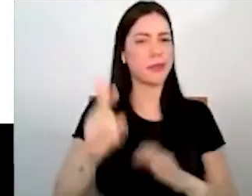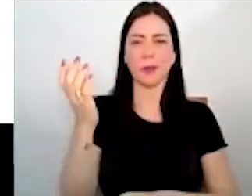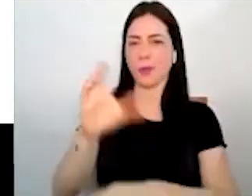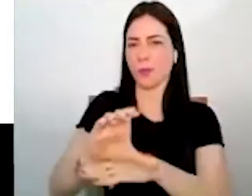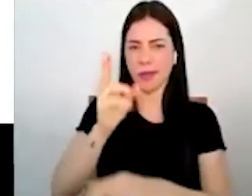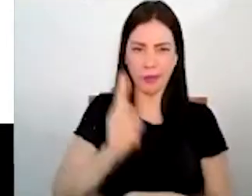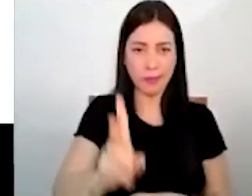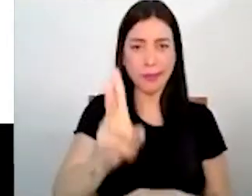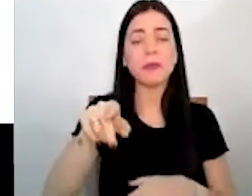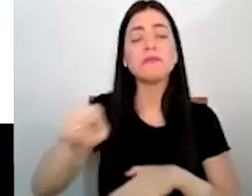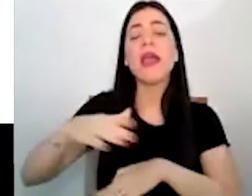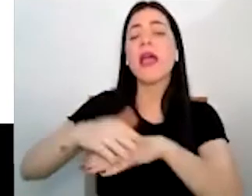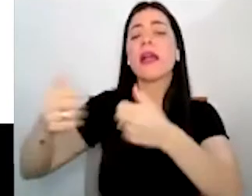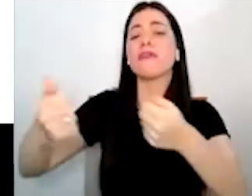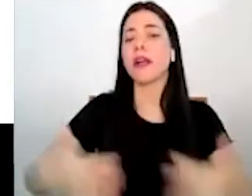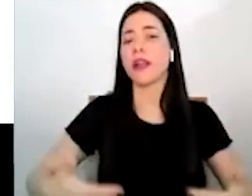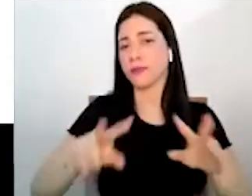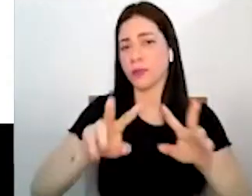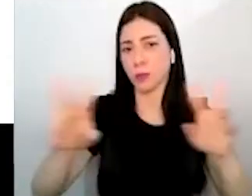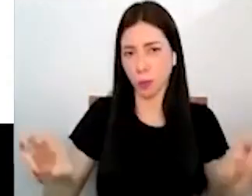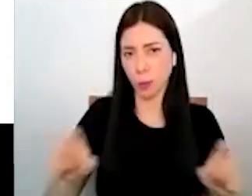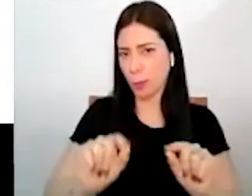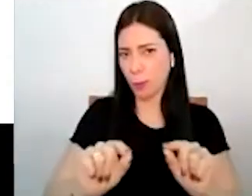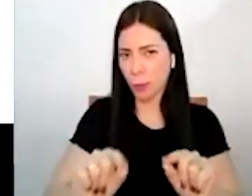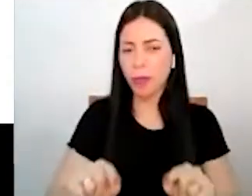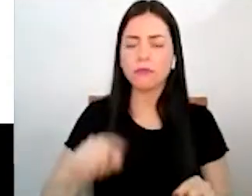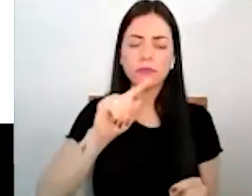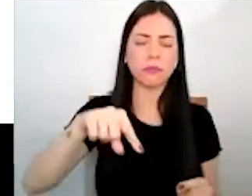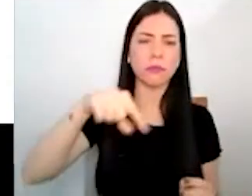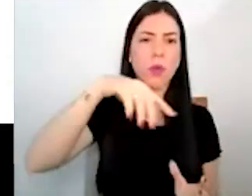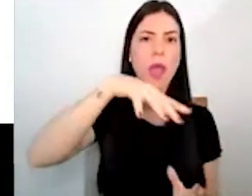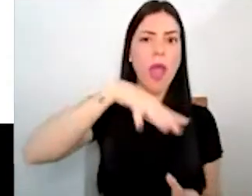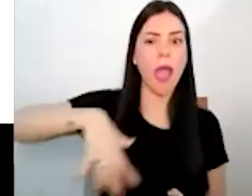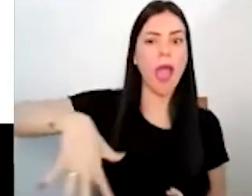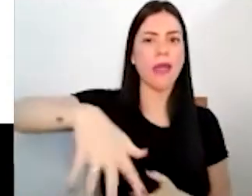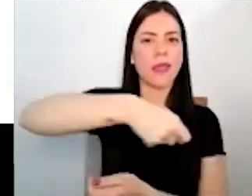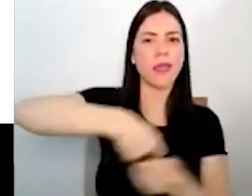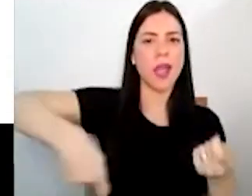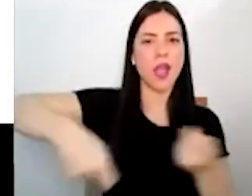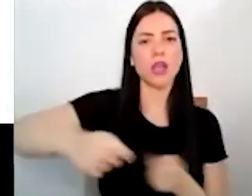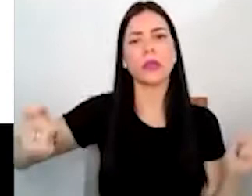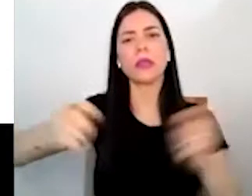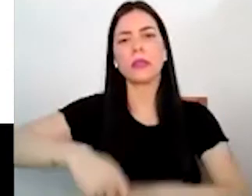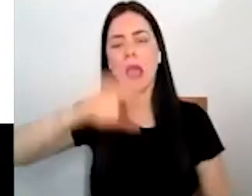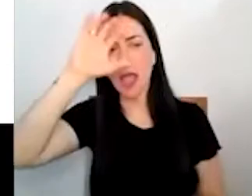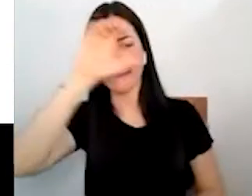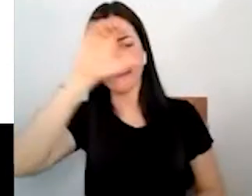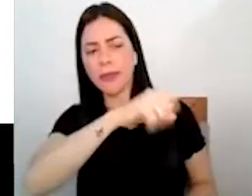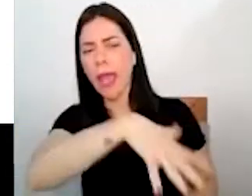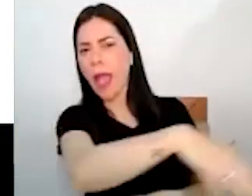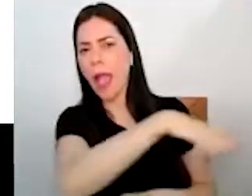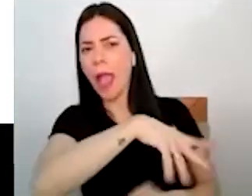ela falava sobre o que o mundo dos negócios podia aprender com as áreas projetuais. Então, a gente